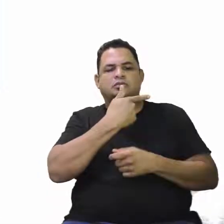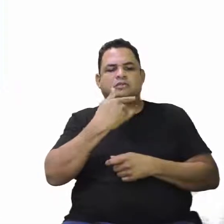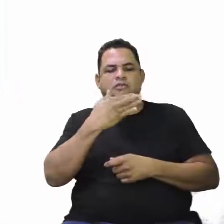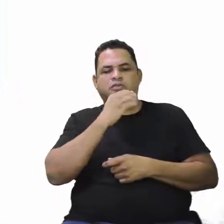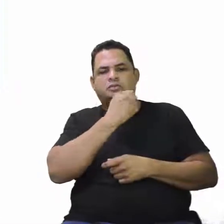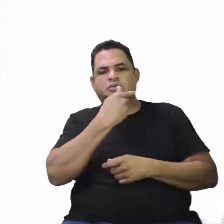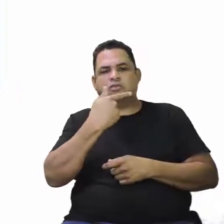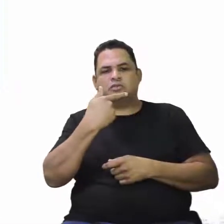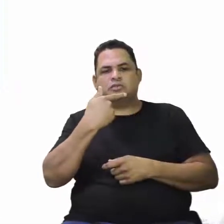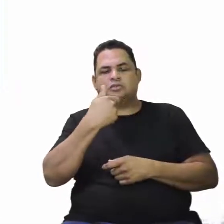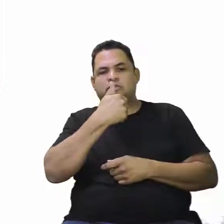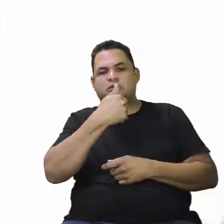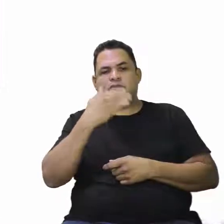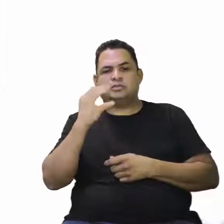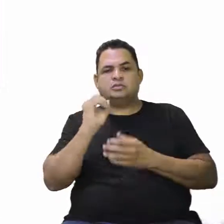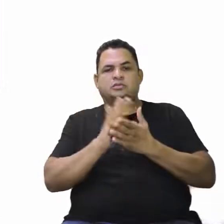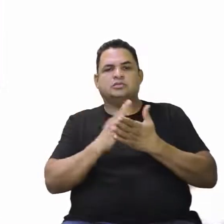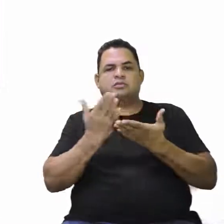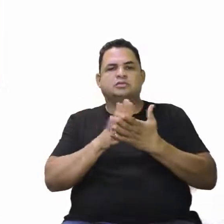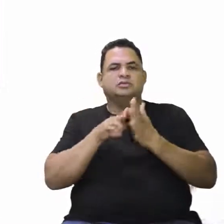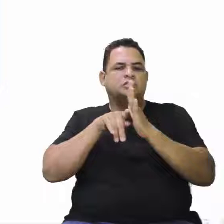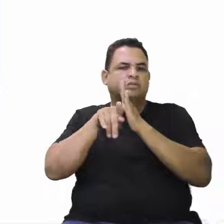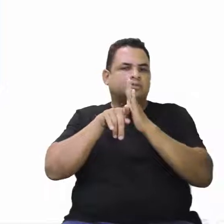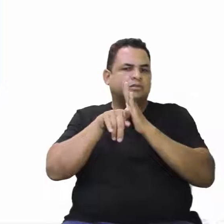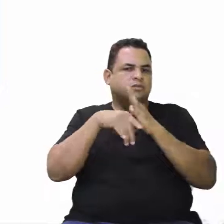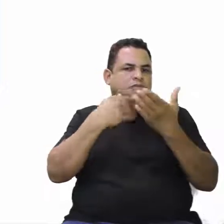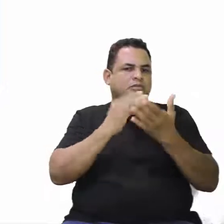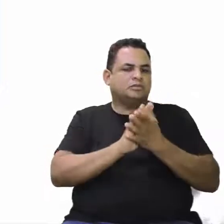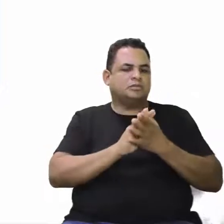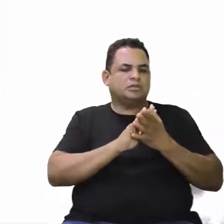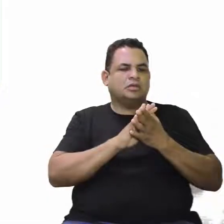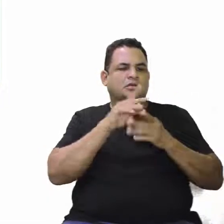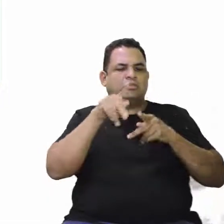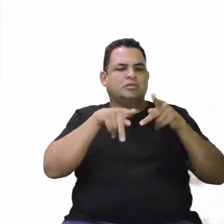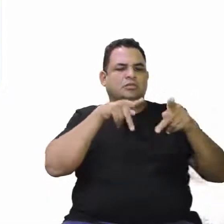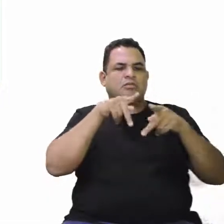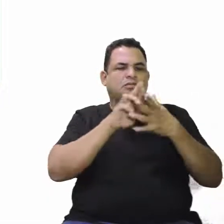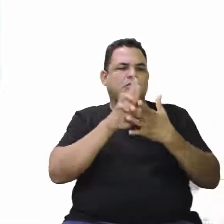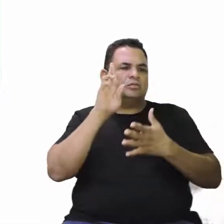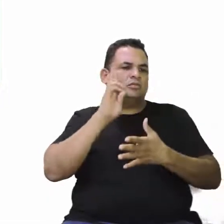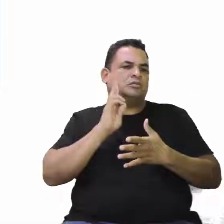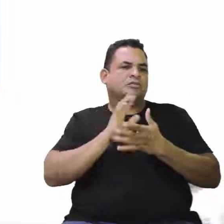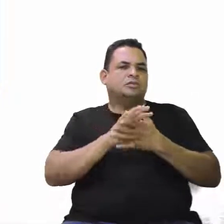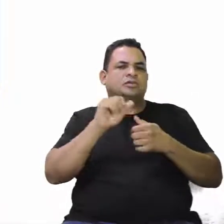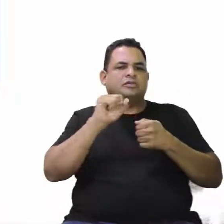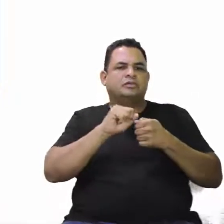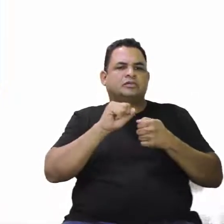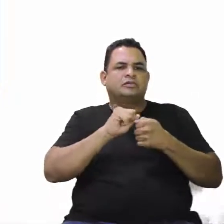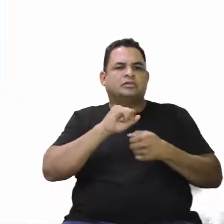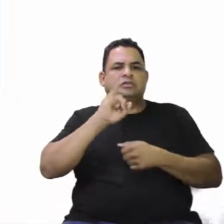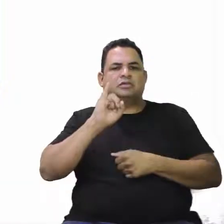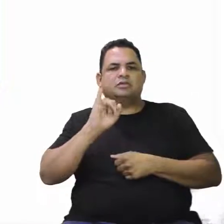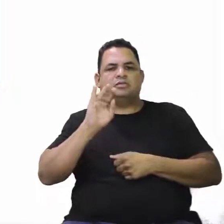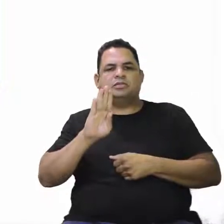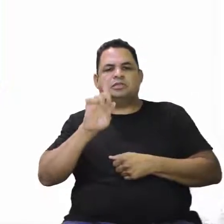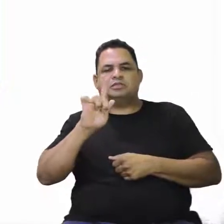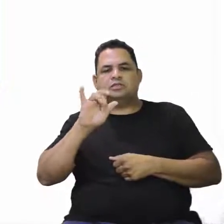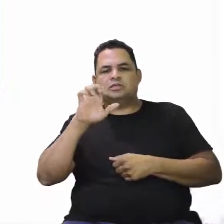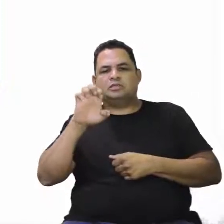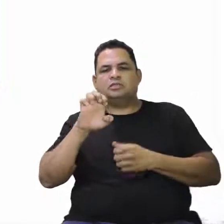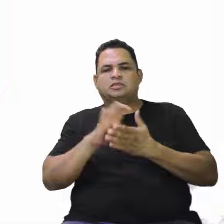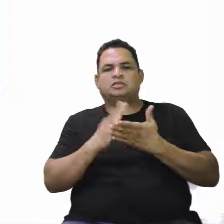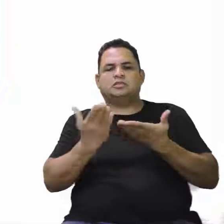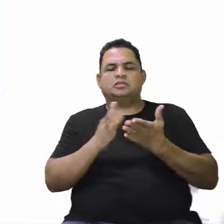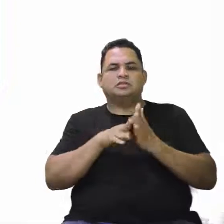2010. E isso daí foi um levantamento da população de Rondônia realizada pelo IBGE. Então, conforme